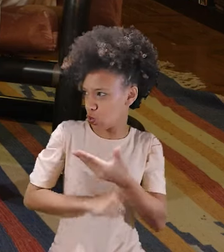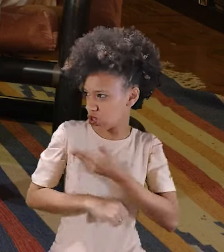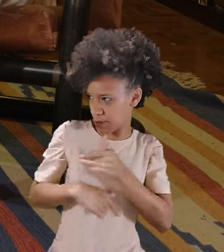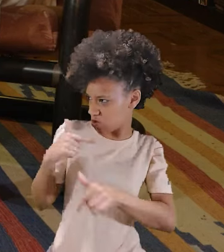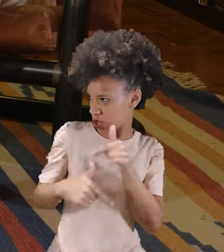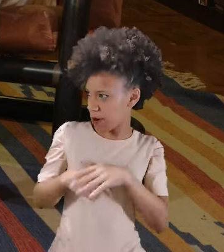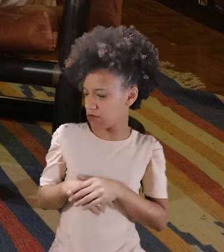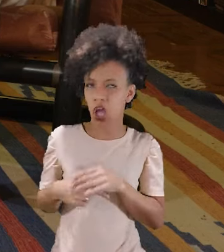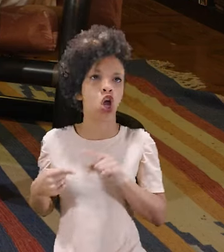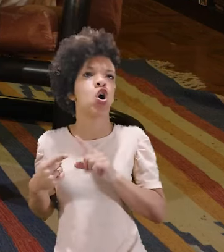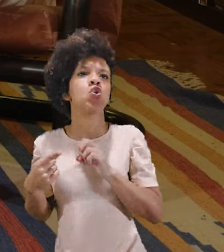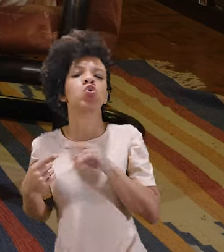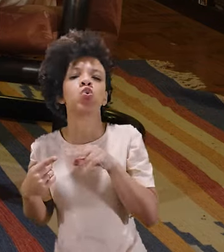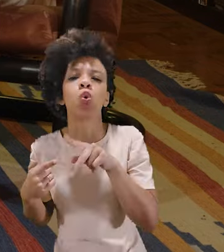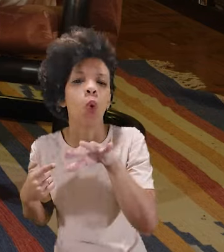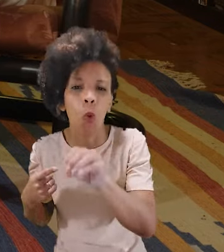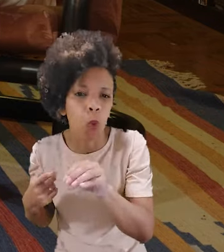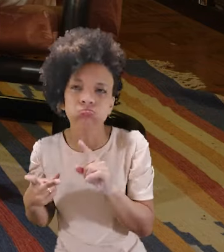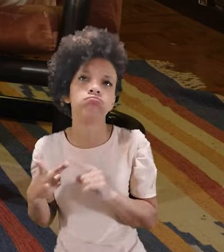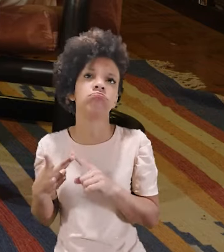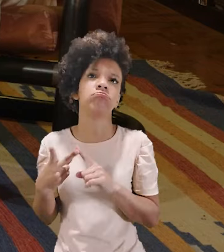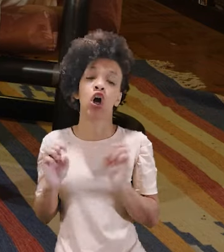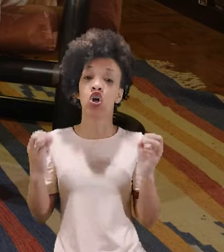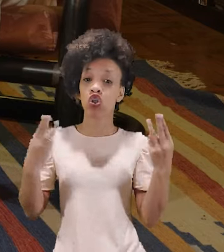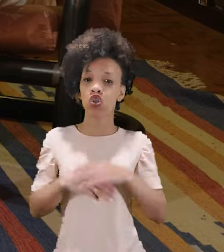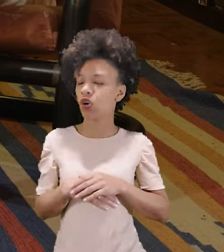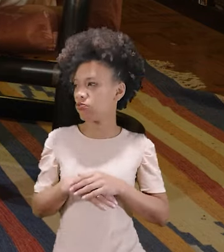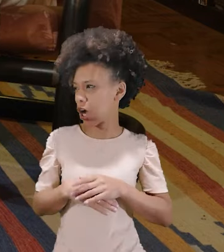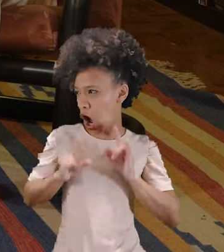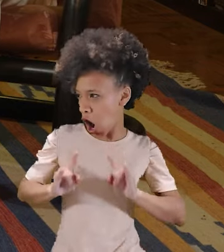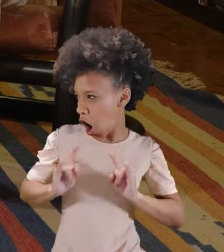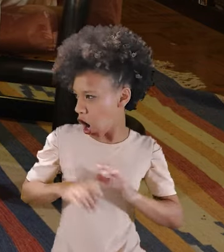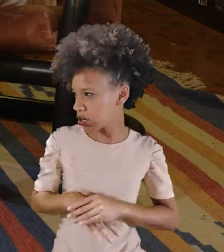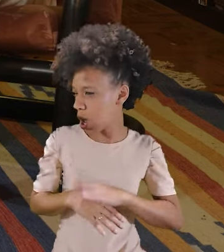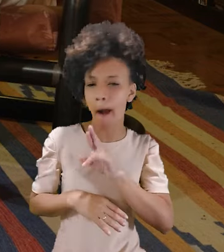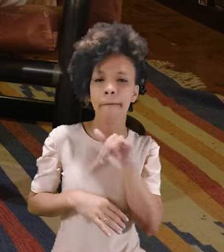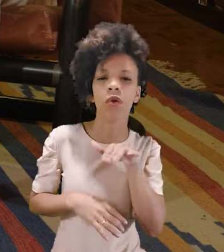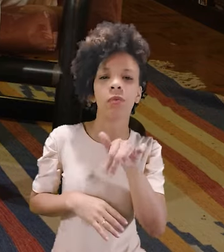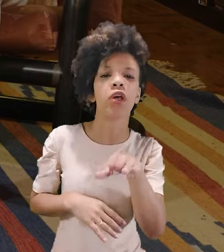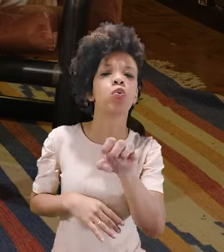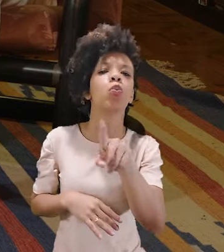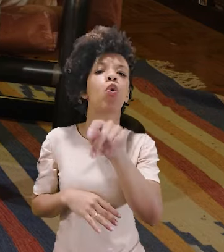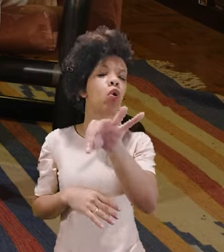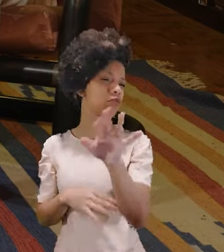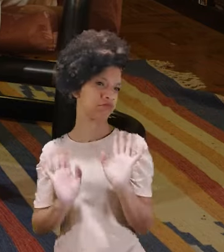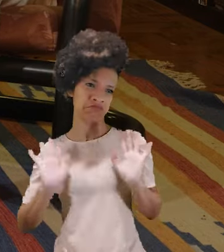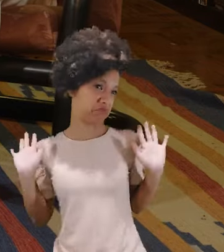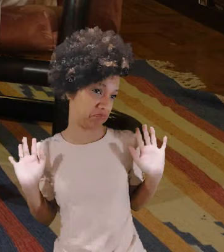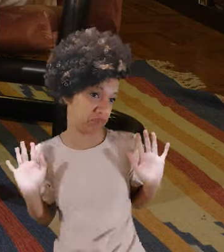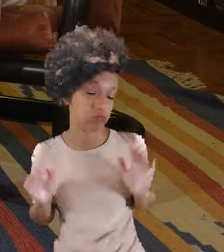do mundo trabalha com os caras tem esse do culto é tipo igual os cara galera vai ter show do Blue Man Group pagode